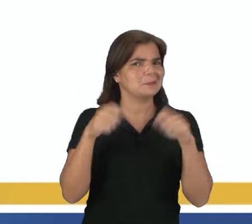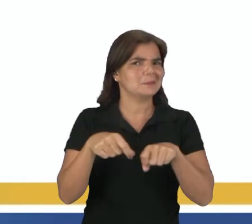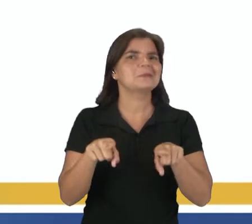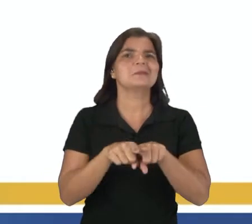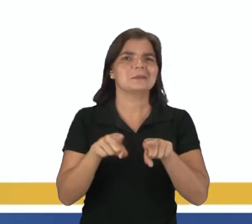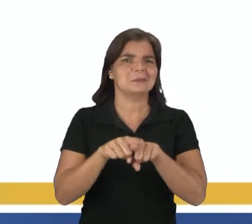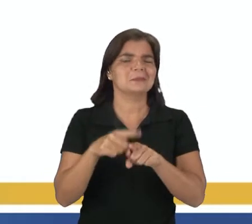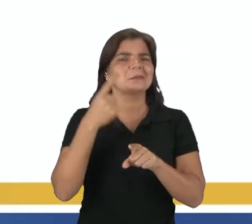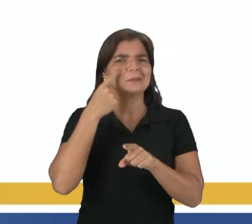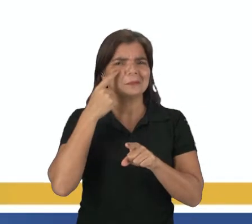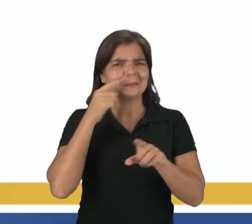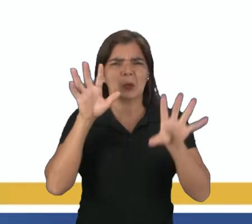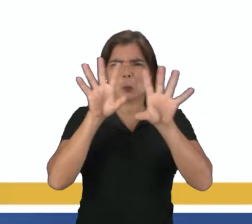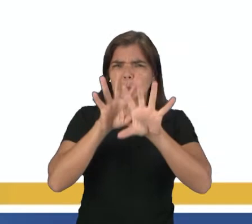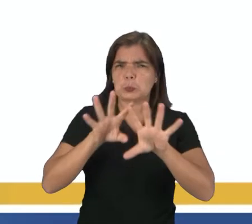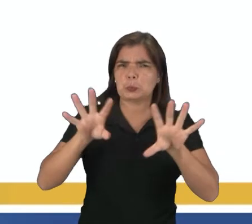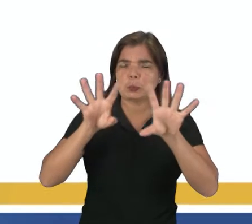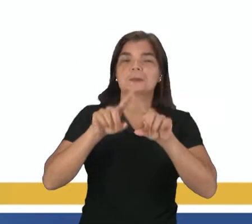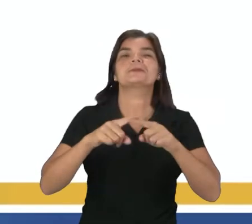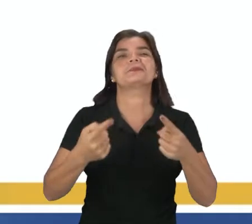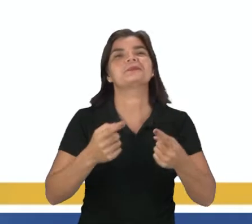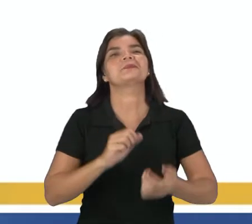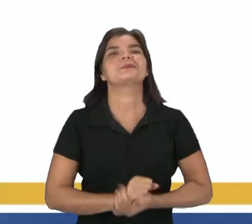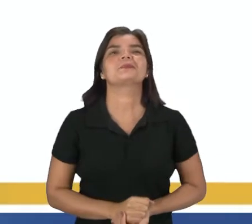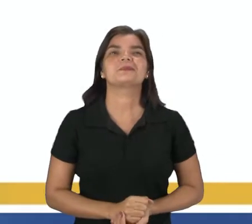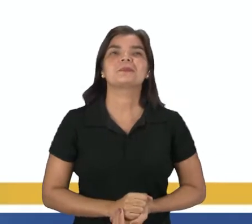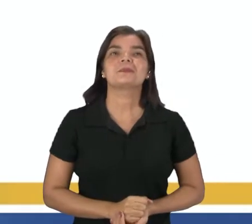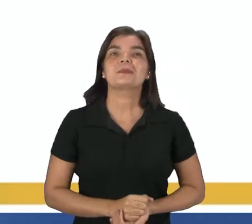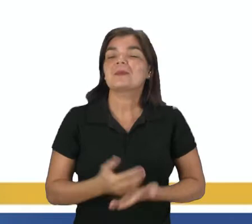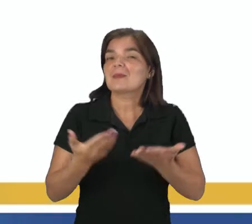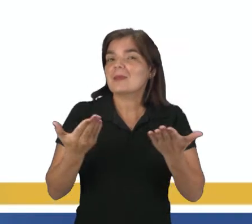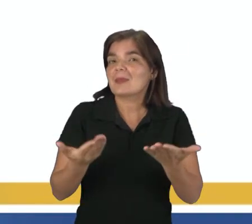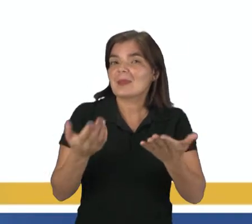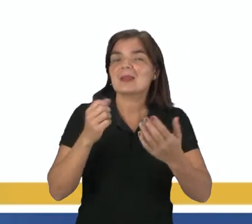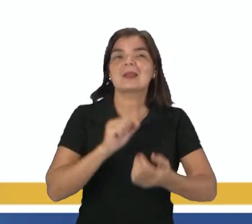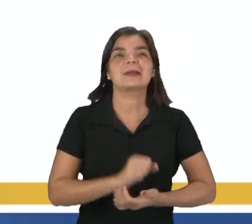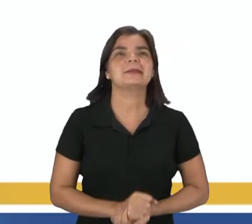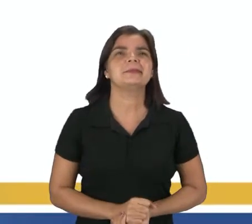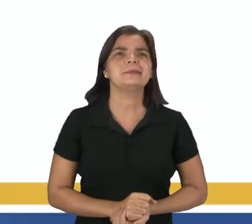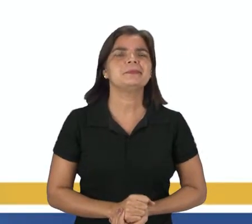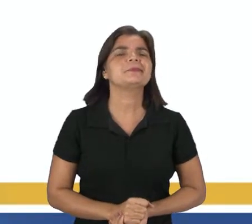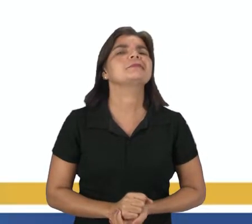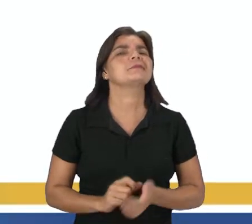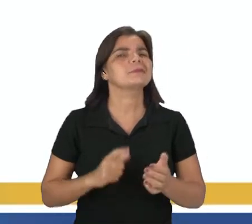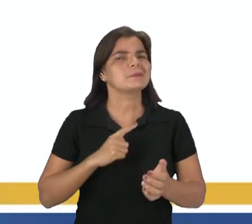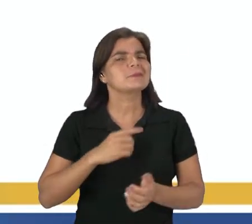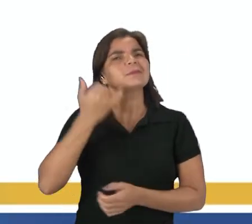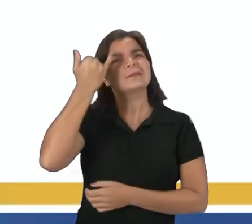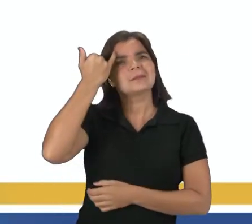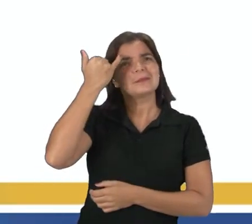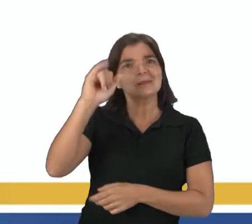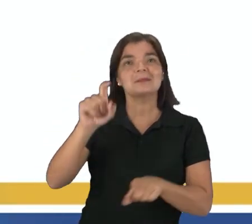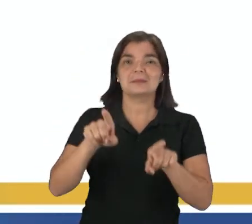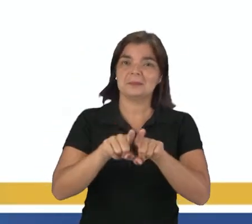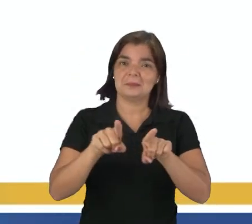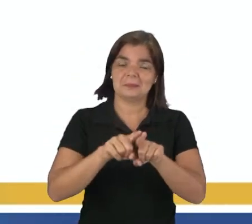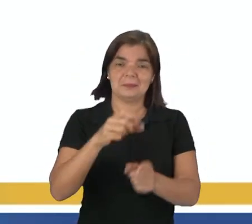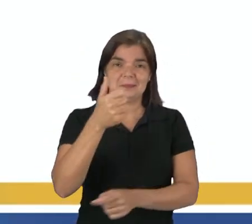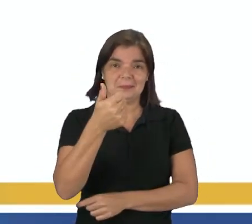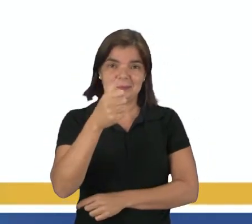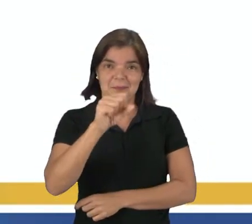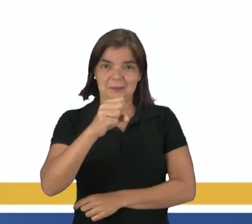gente viu mais um borrão, né? E aí olha só, gente, apesar de ter sido inventado em